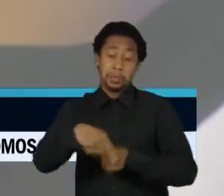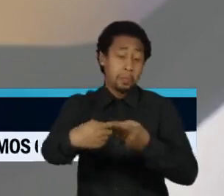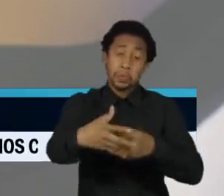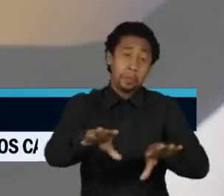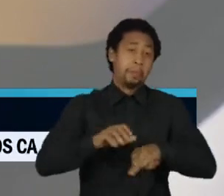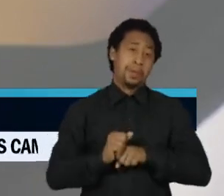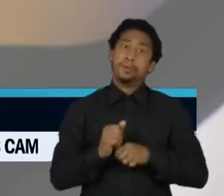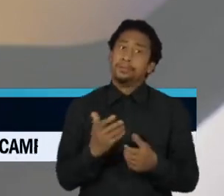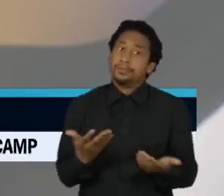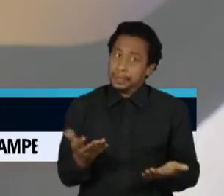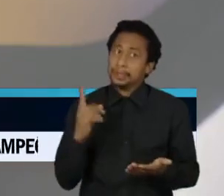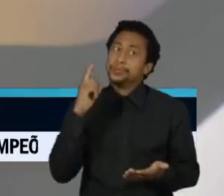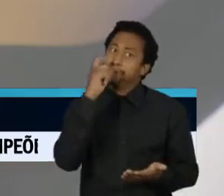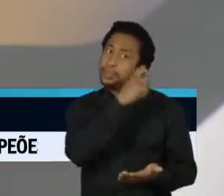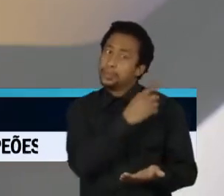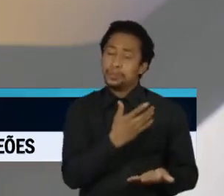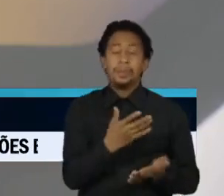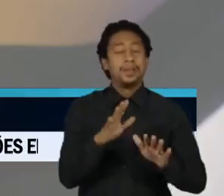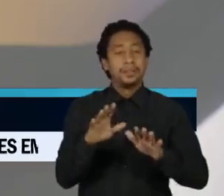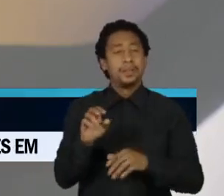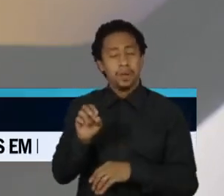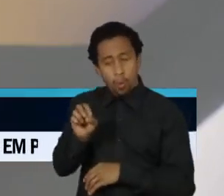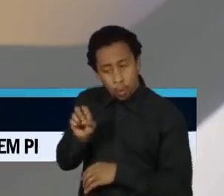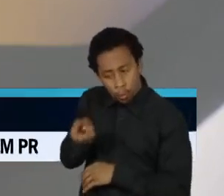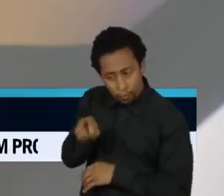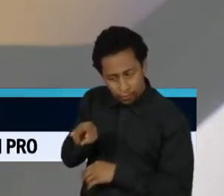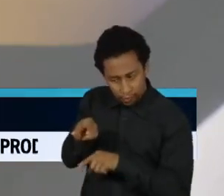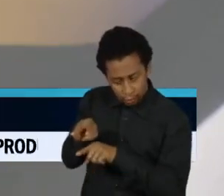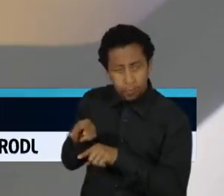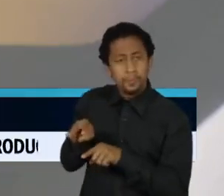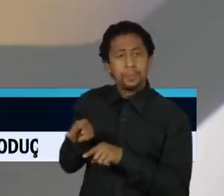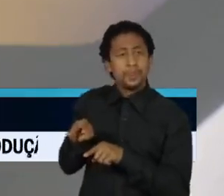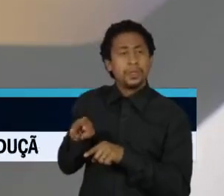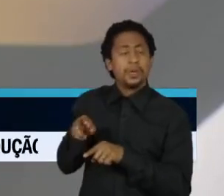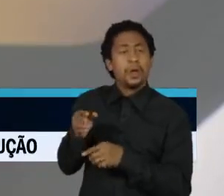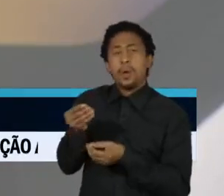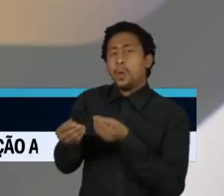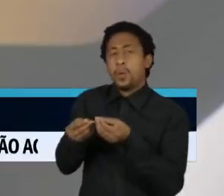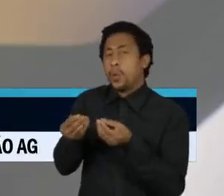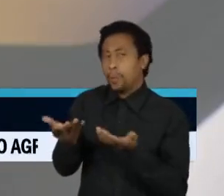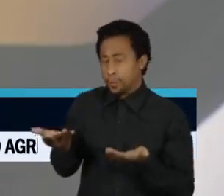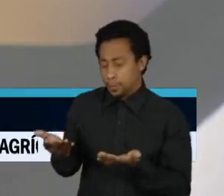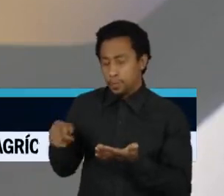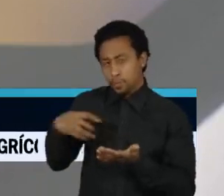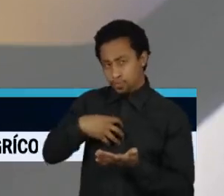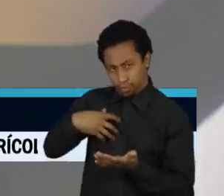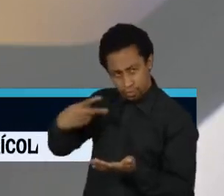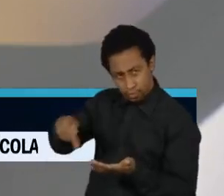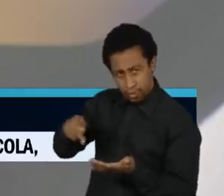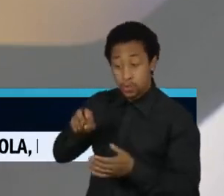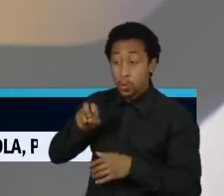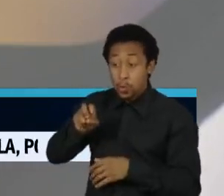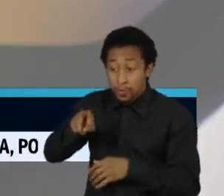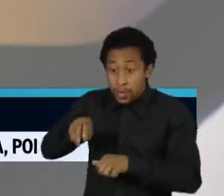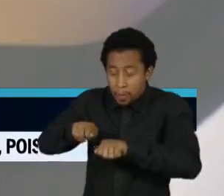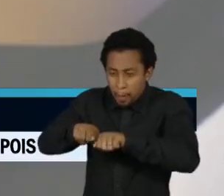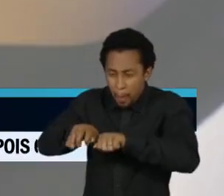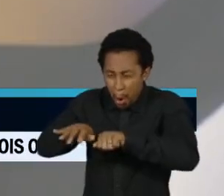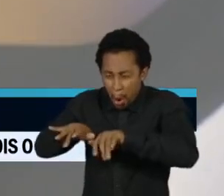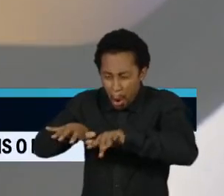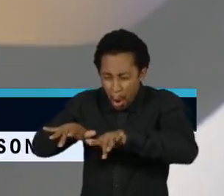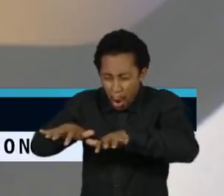O que é o ideal para um vírus? É ele se replicar enormemente, ser